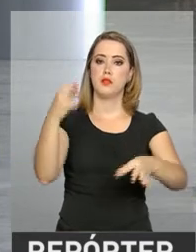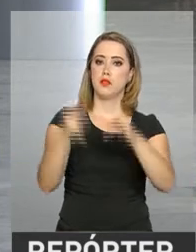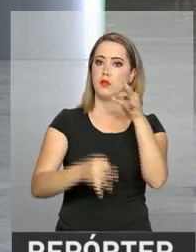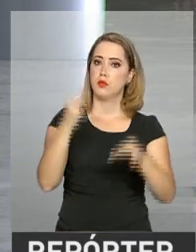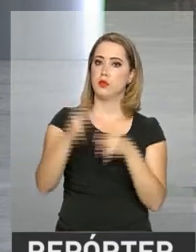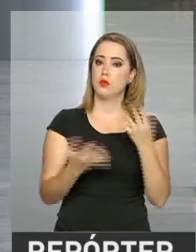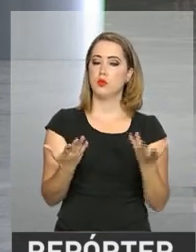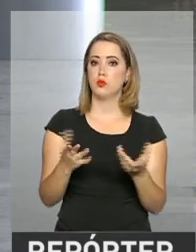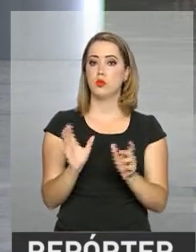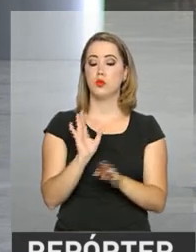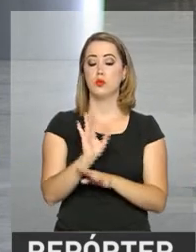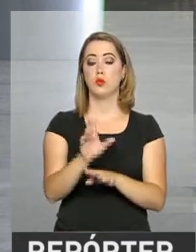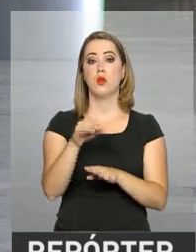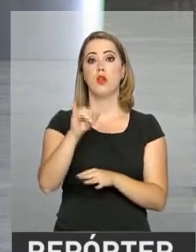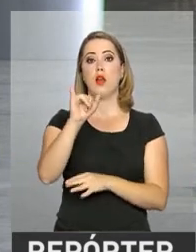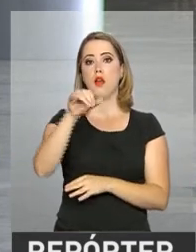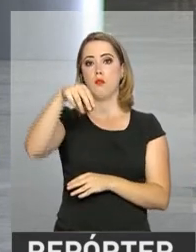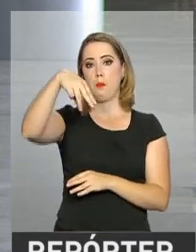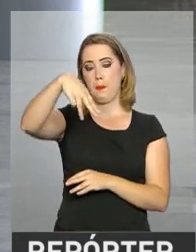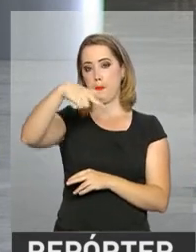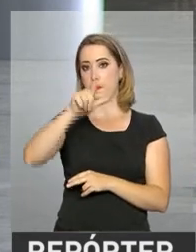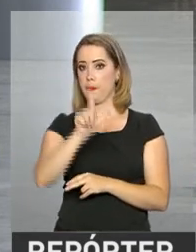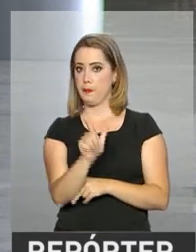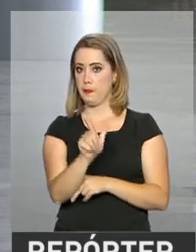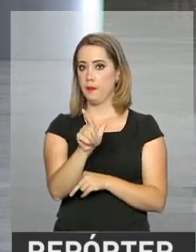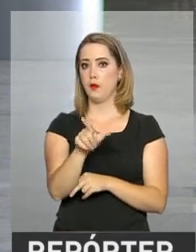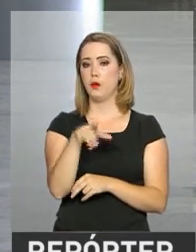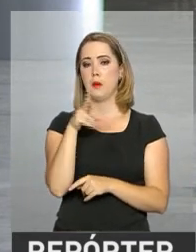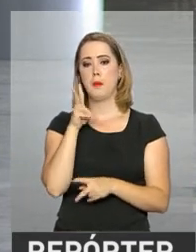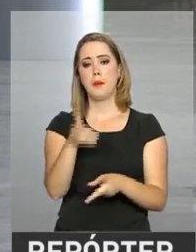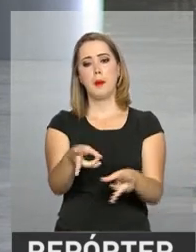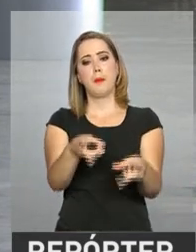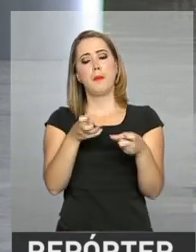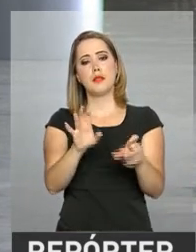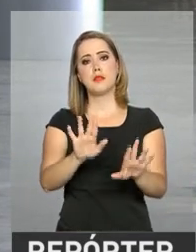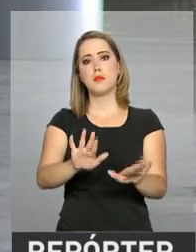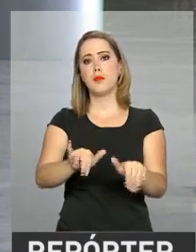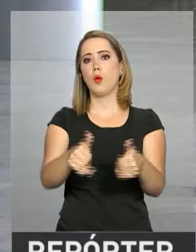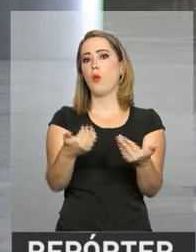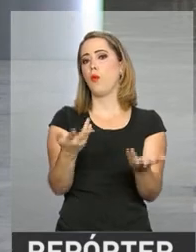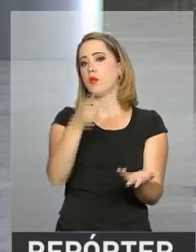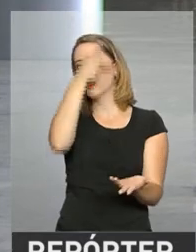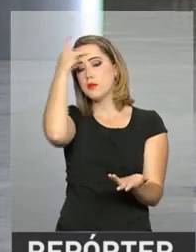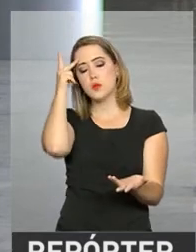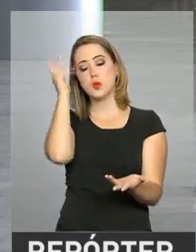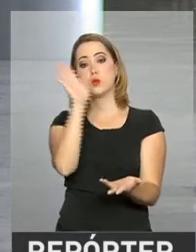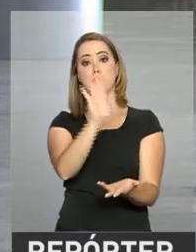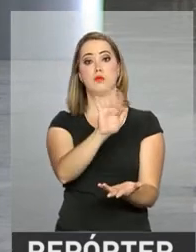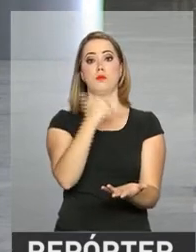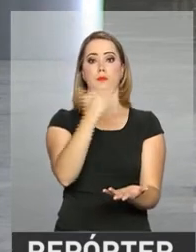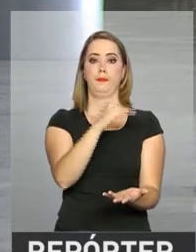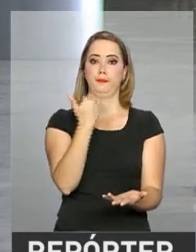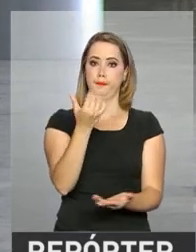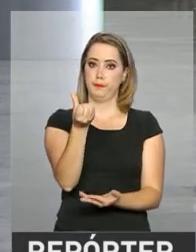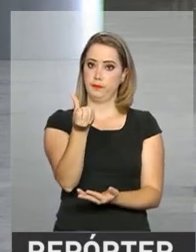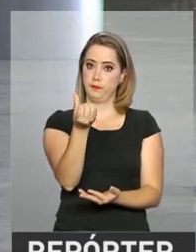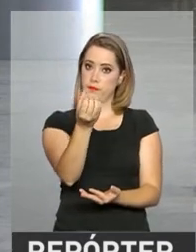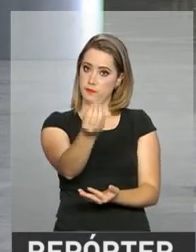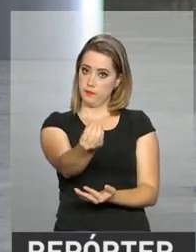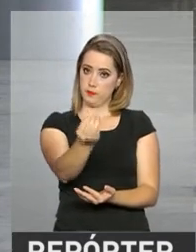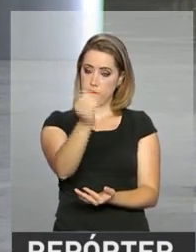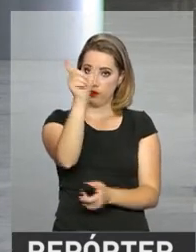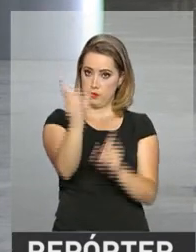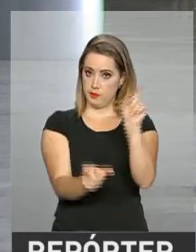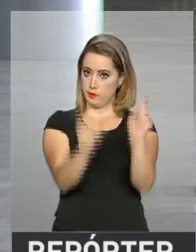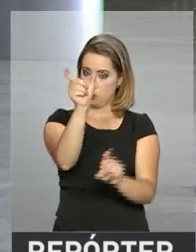ao Instituto Médico Legal do Estado do Amazonas para a identificação dos corpos dos 60 mortos na